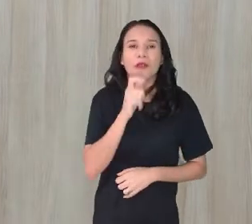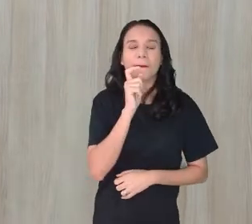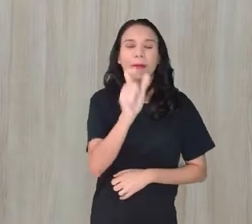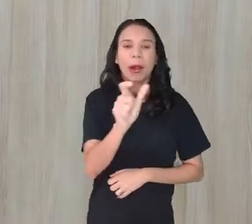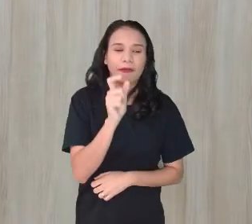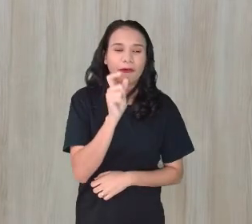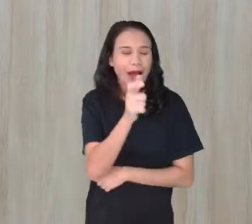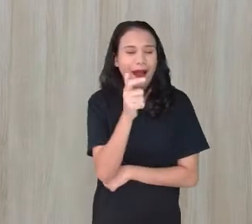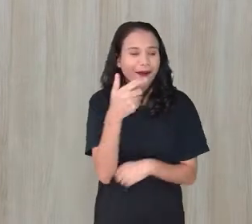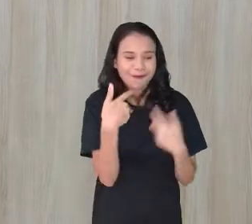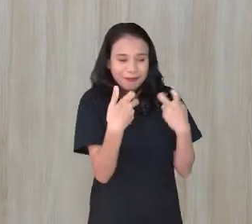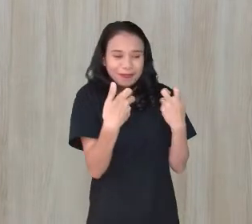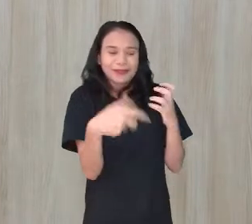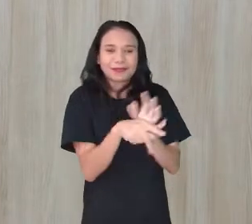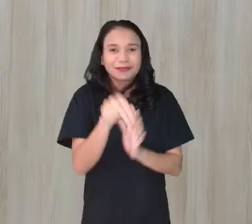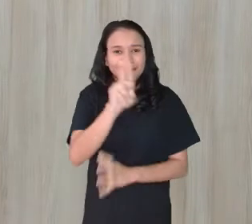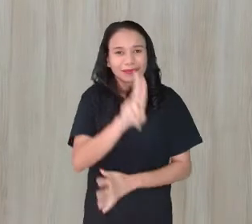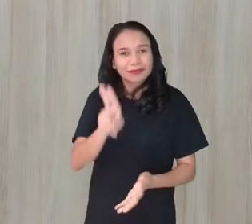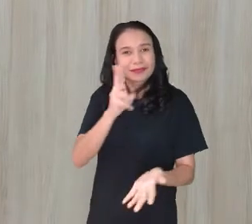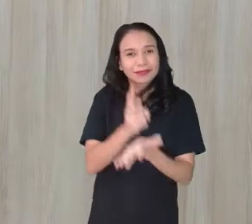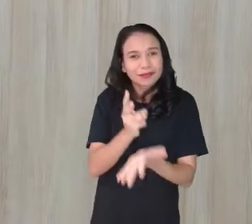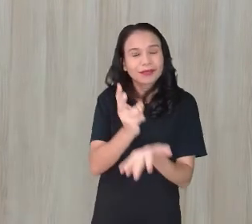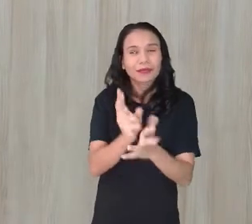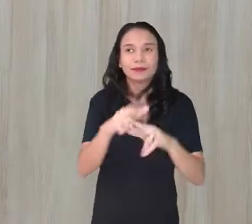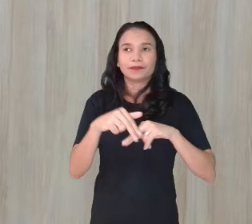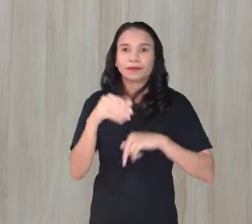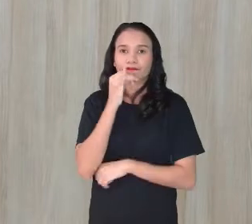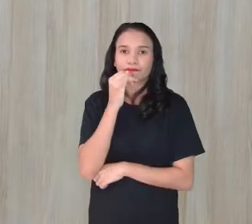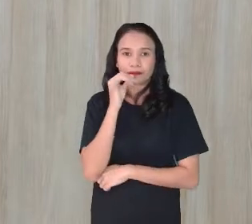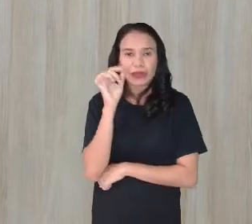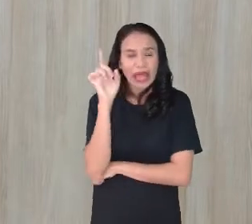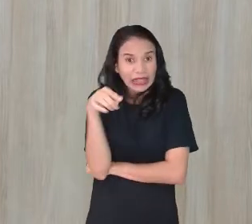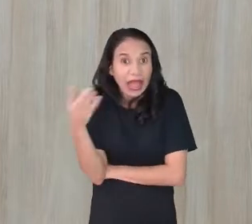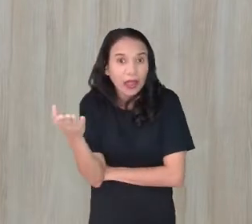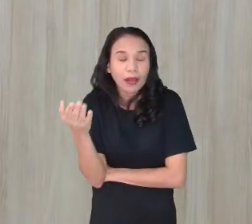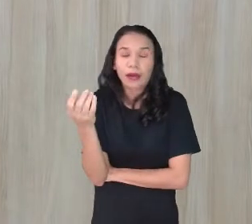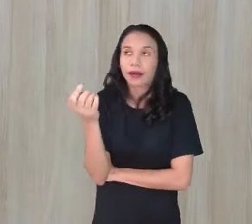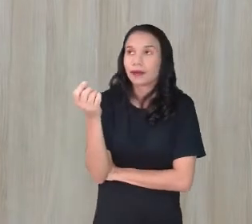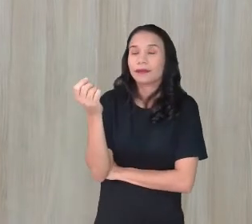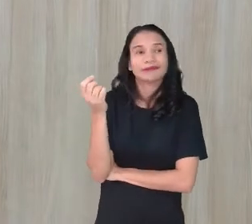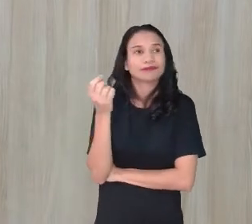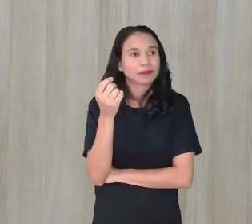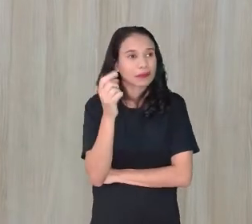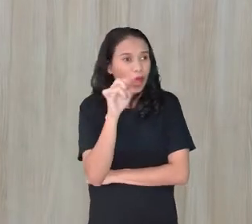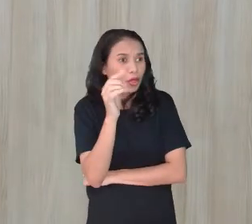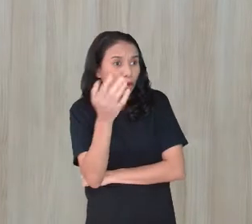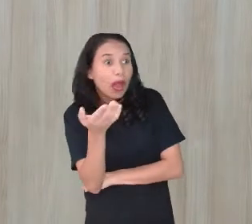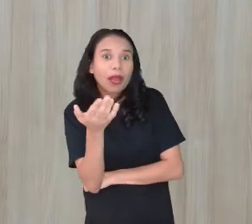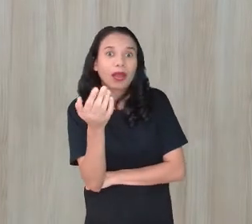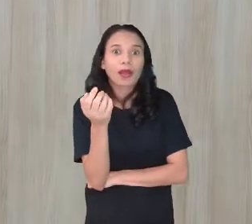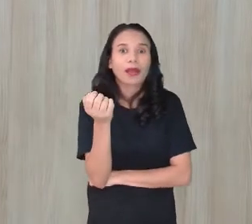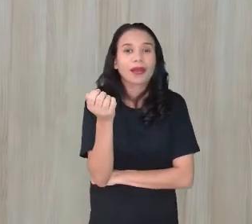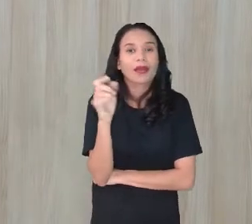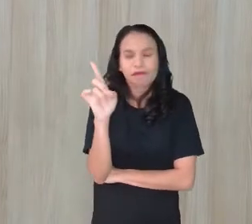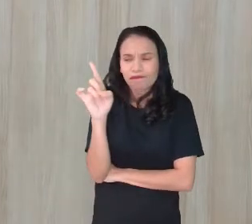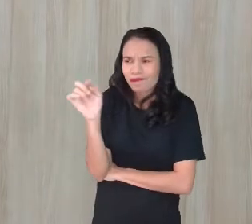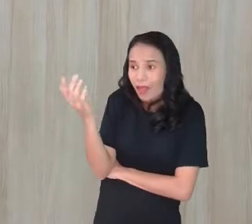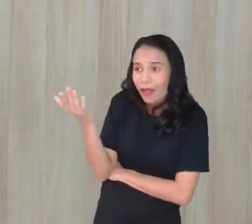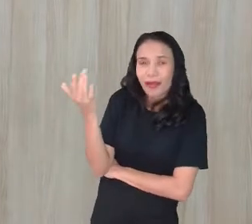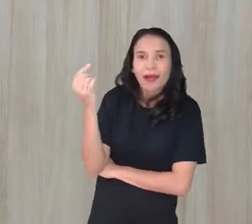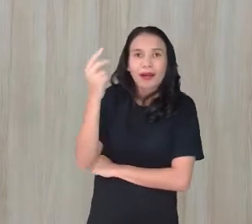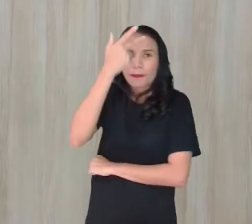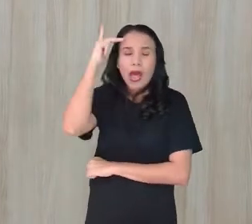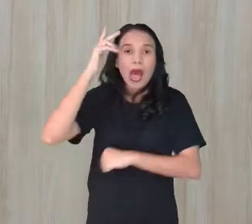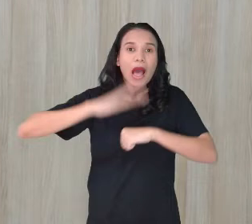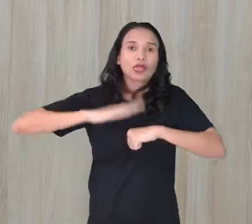está utilizando-as o tempo todo, né? Então, a gente, por exemplo, o né. O meu né é muito automático. Eu nem penso mais quando